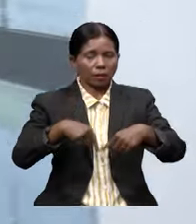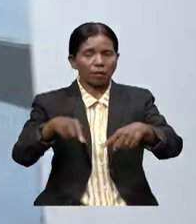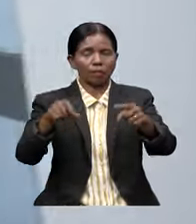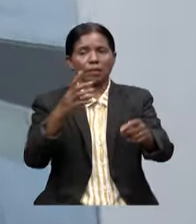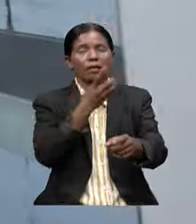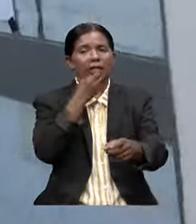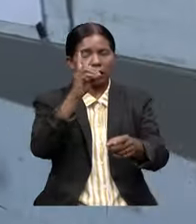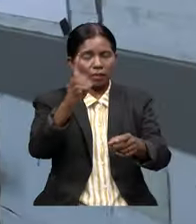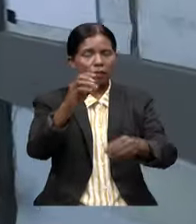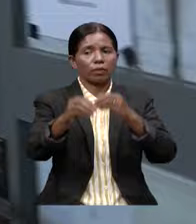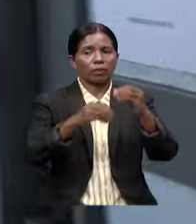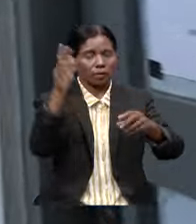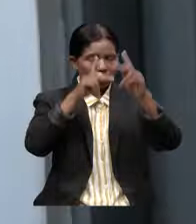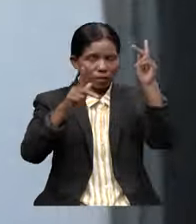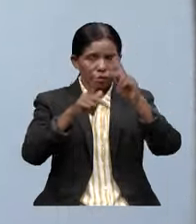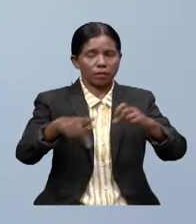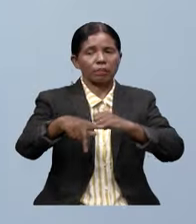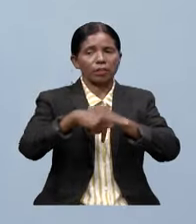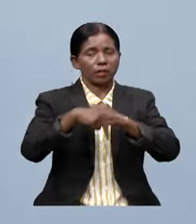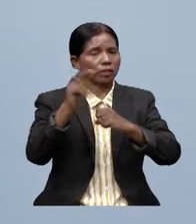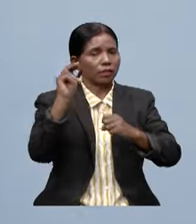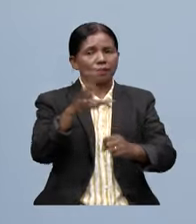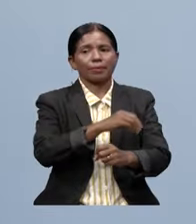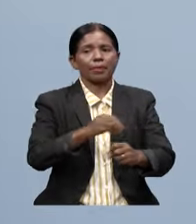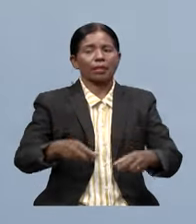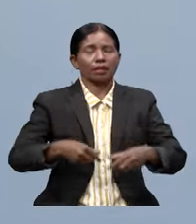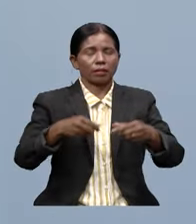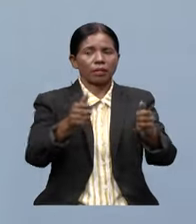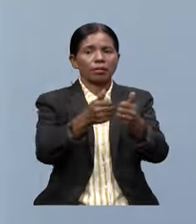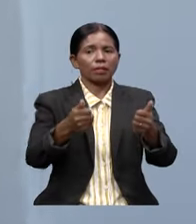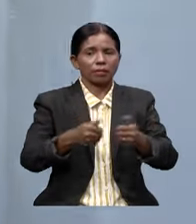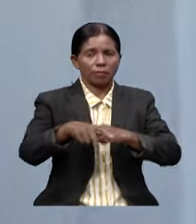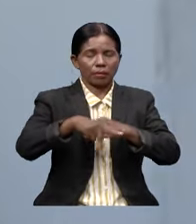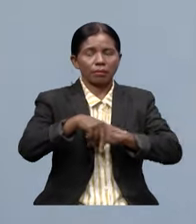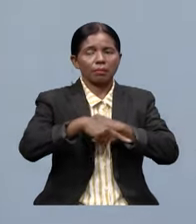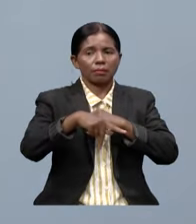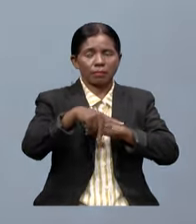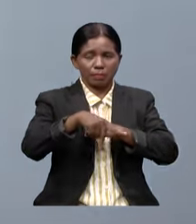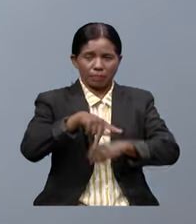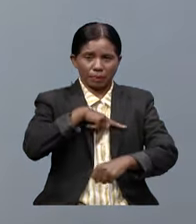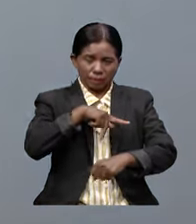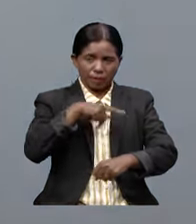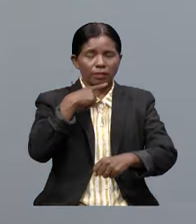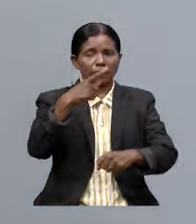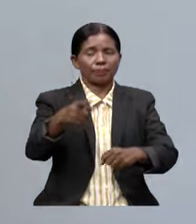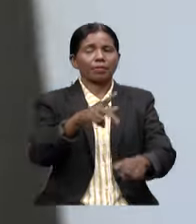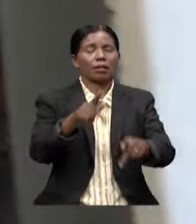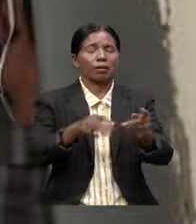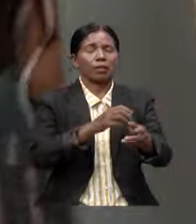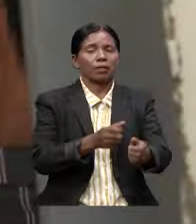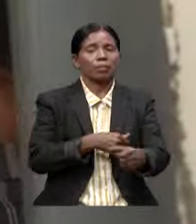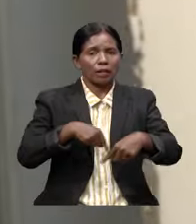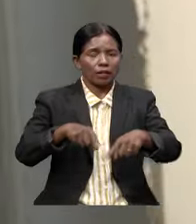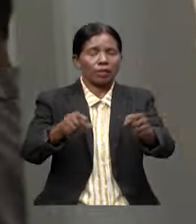falia PSIC, ligado ao caso subvenção Partido União. A fim presta declaração, advogado privado Ismael Lopes Ateten, antes, né, minha cliente presta uma